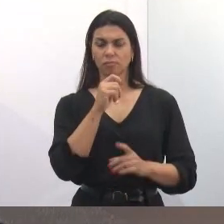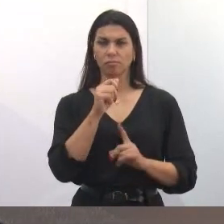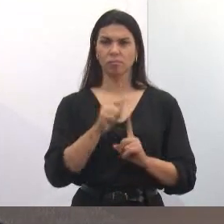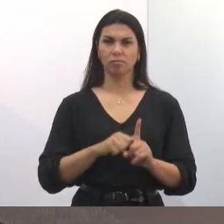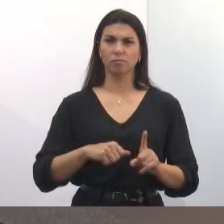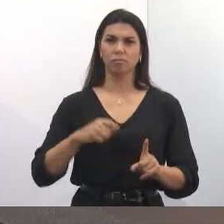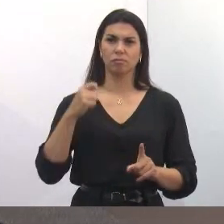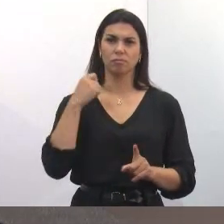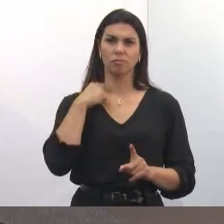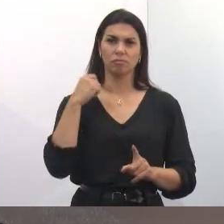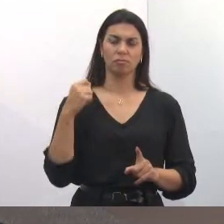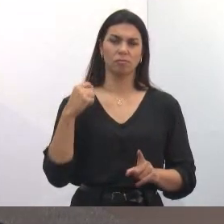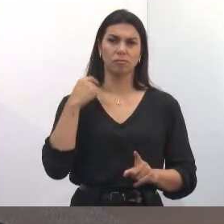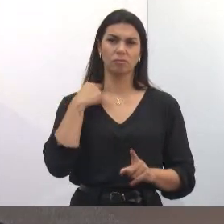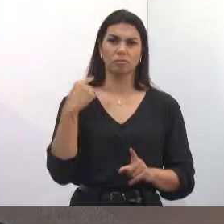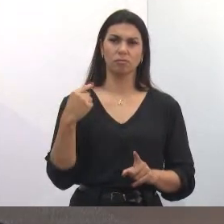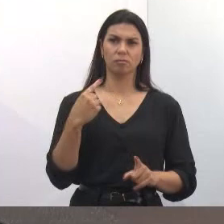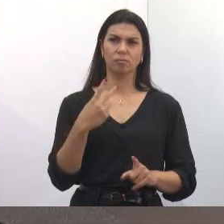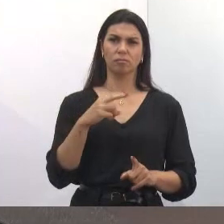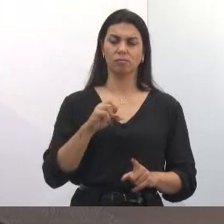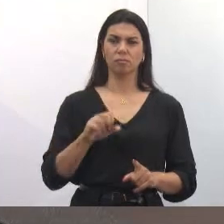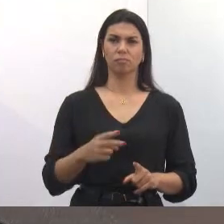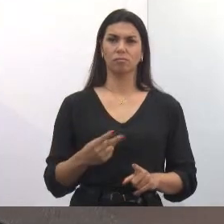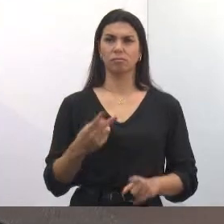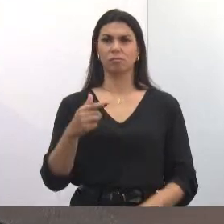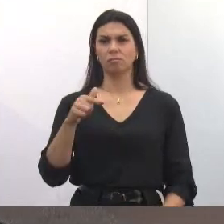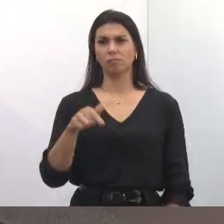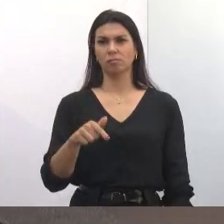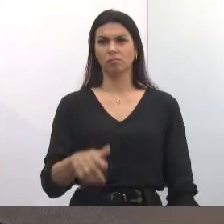de 2027.